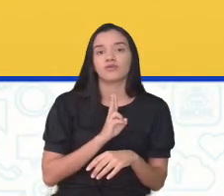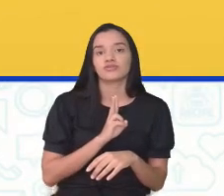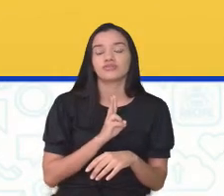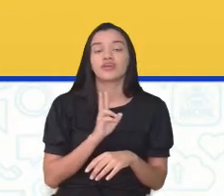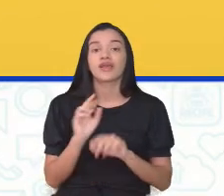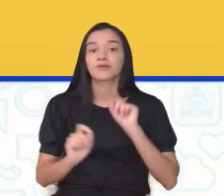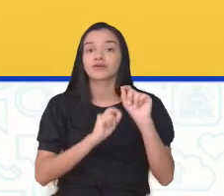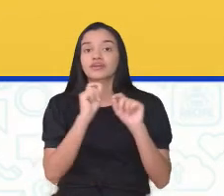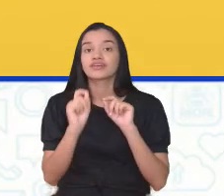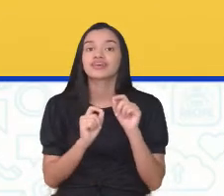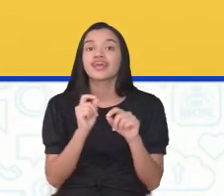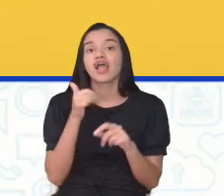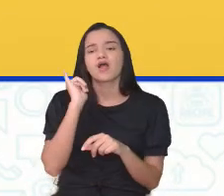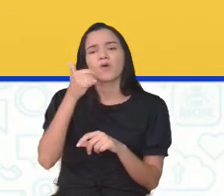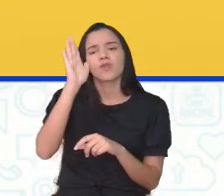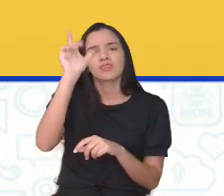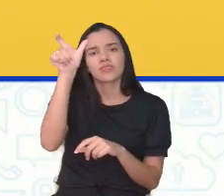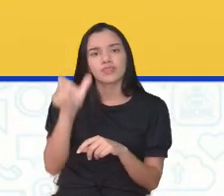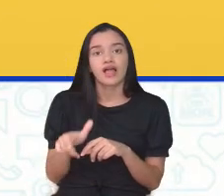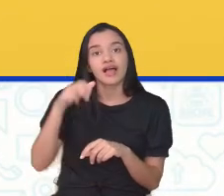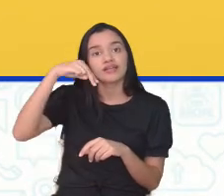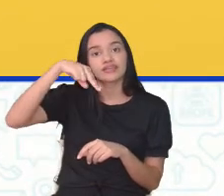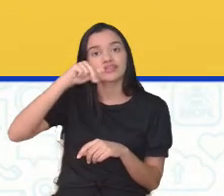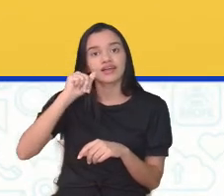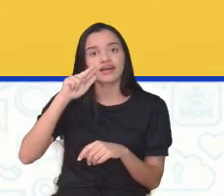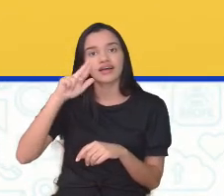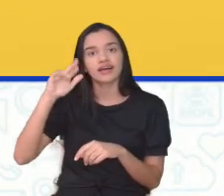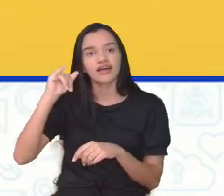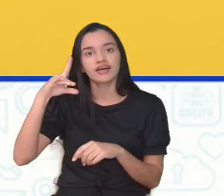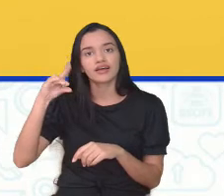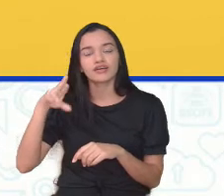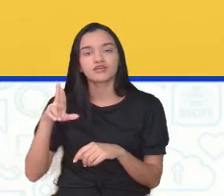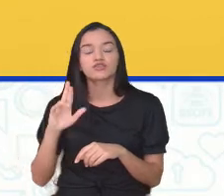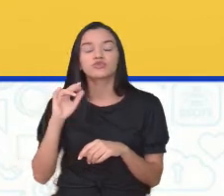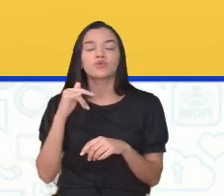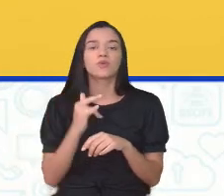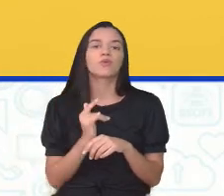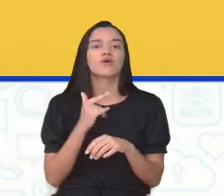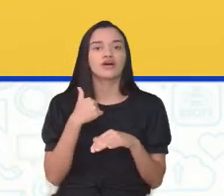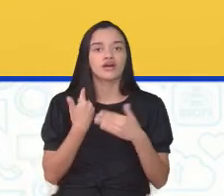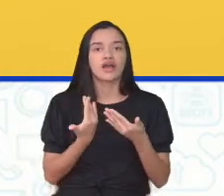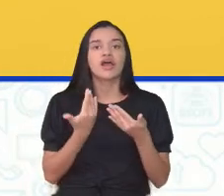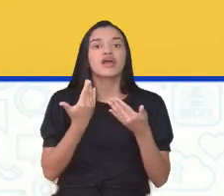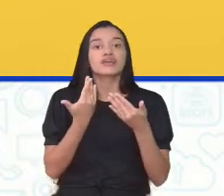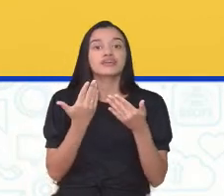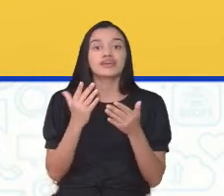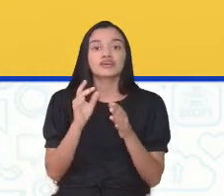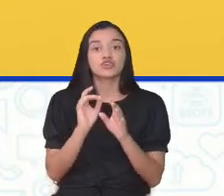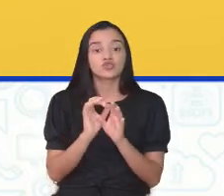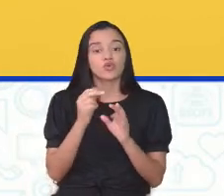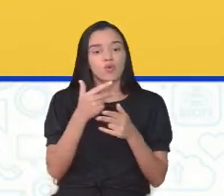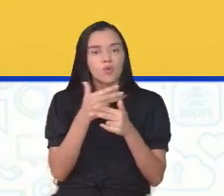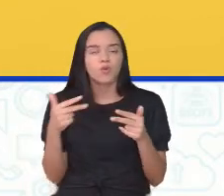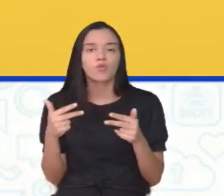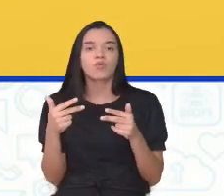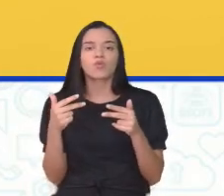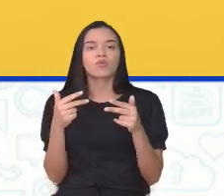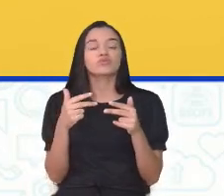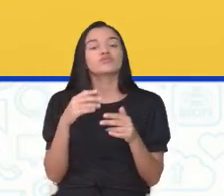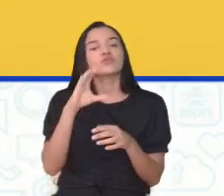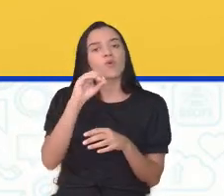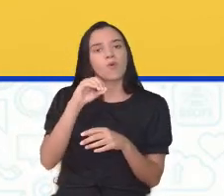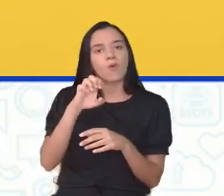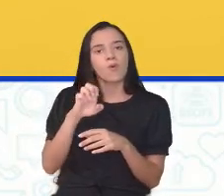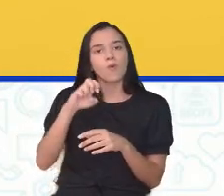do narrador. Ele organiza a sequência de fatos e ações das personagens a fim de que a história seja completamente coerente. Então, o narrador, ele é